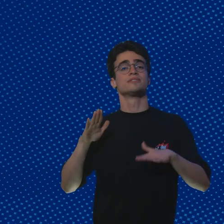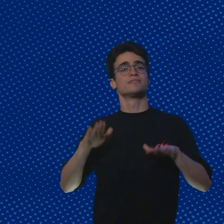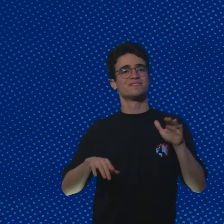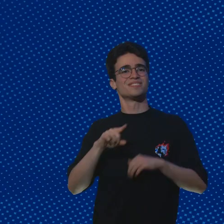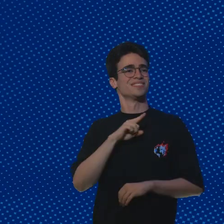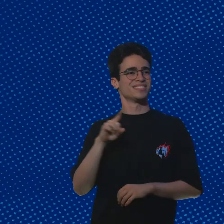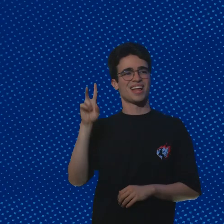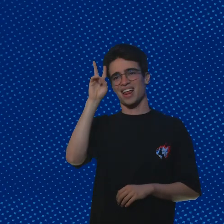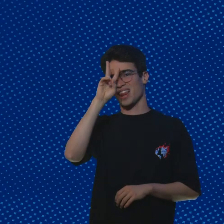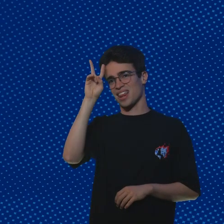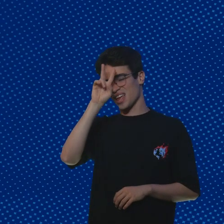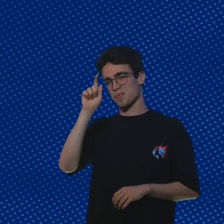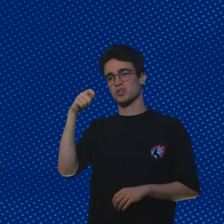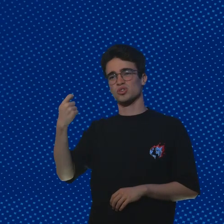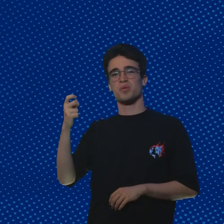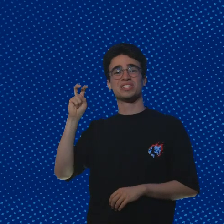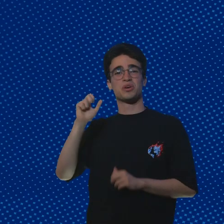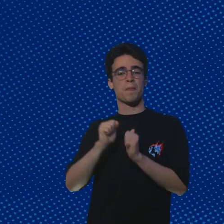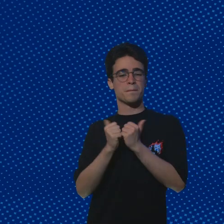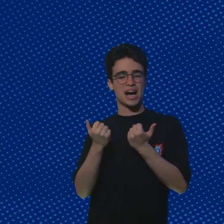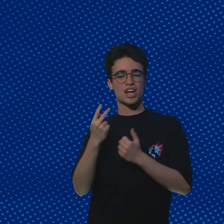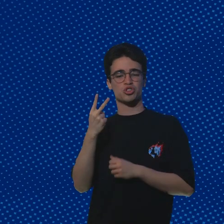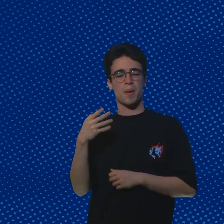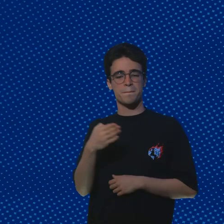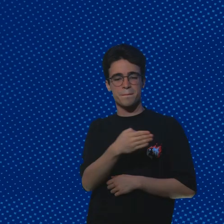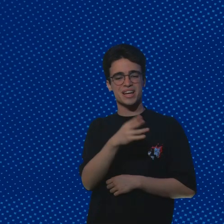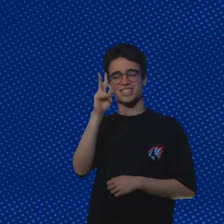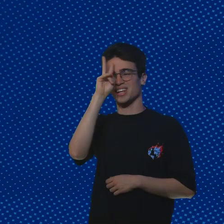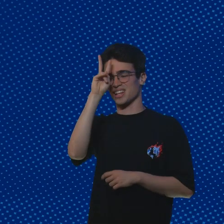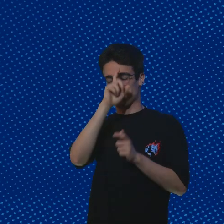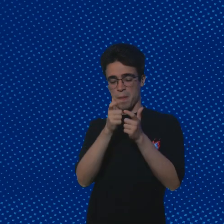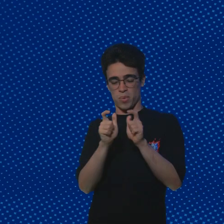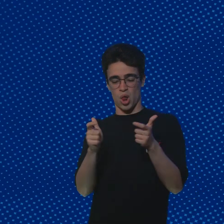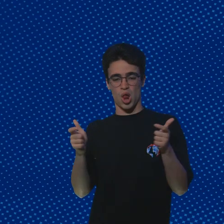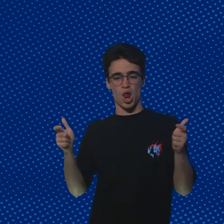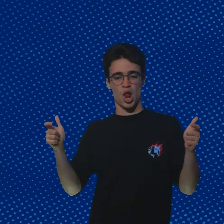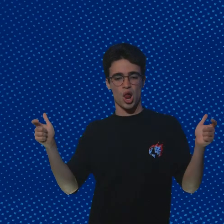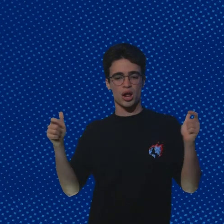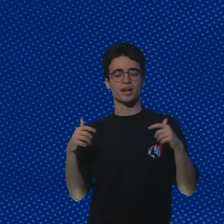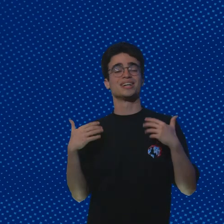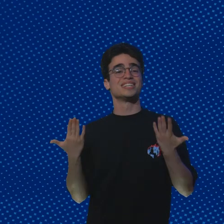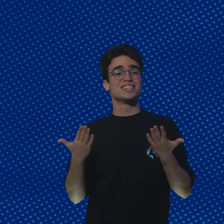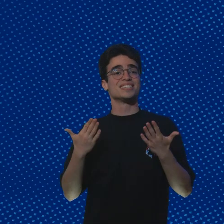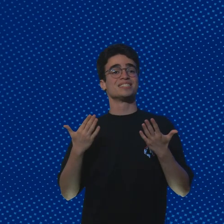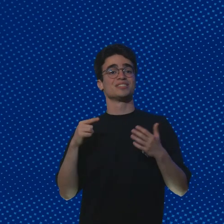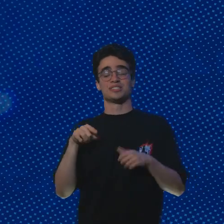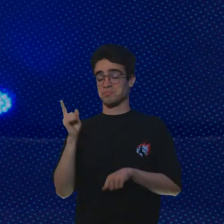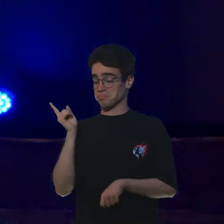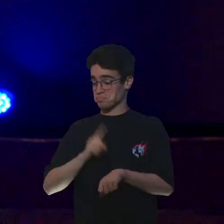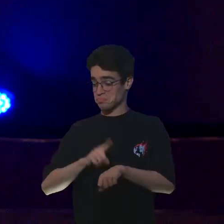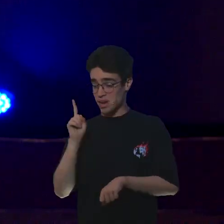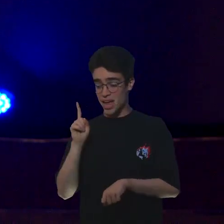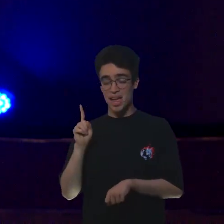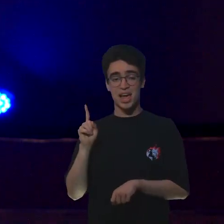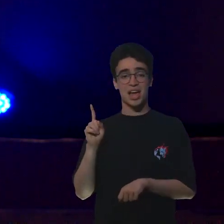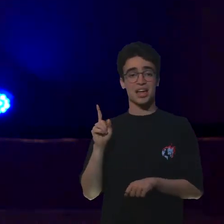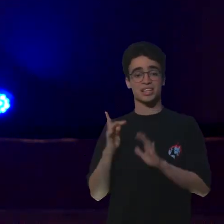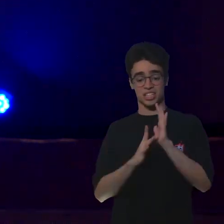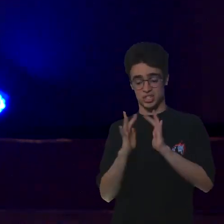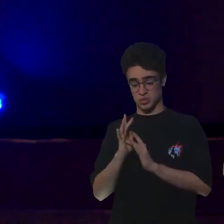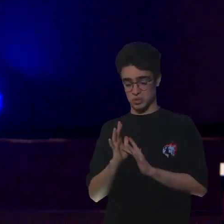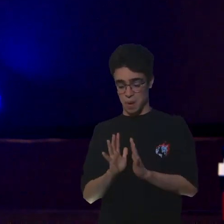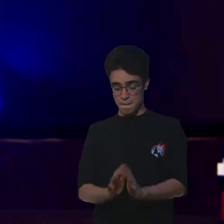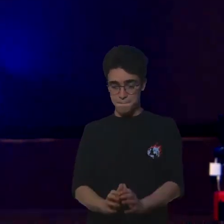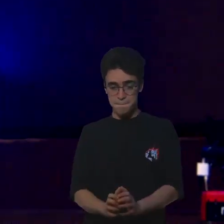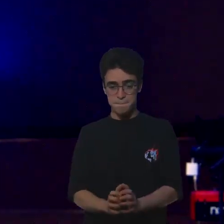pães e 2 peixes. Talvez eles estivessem lá e naquele momento em que Jesus